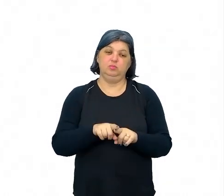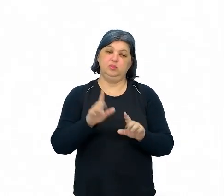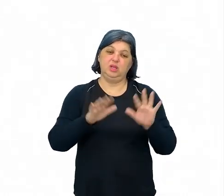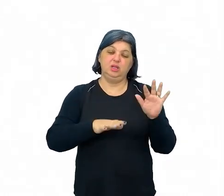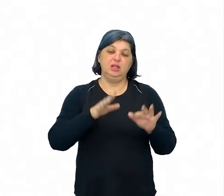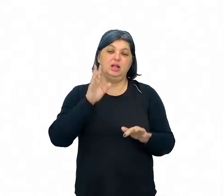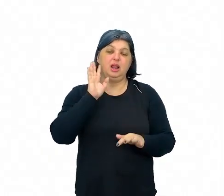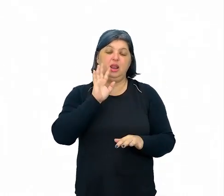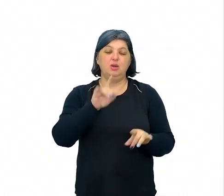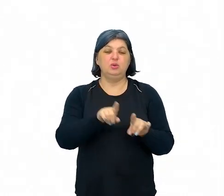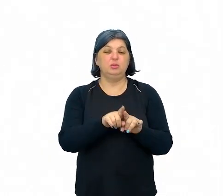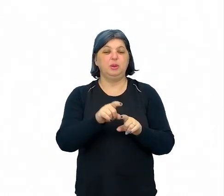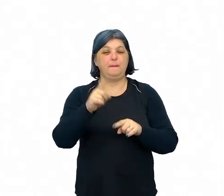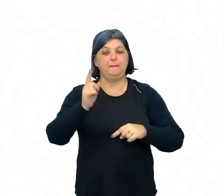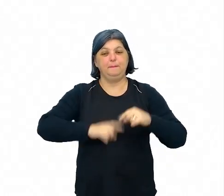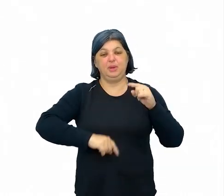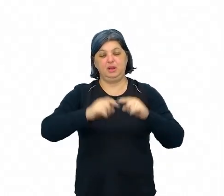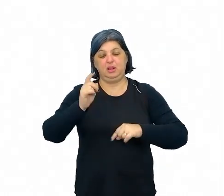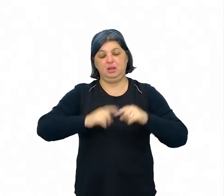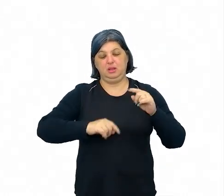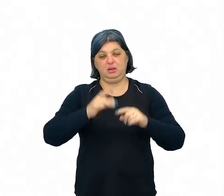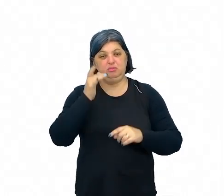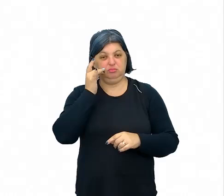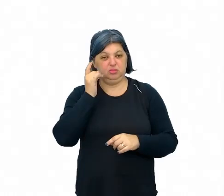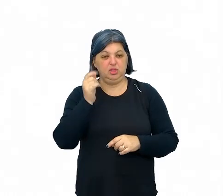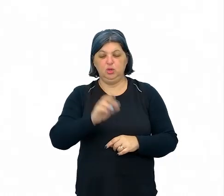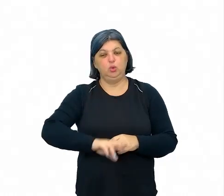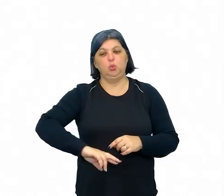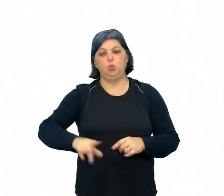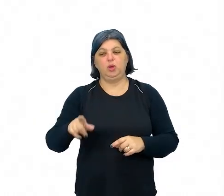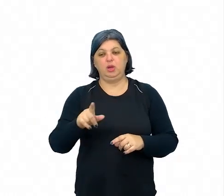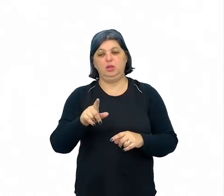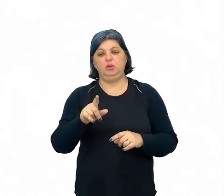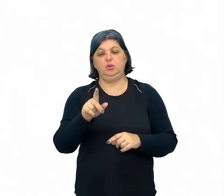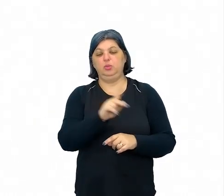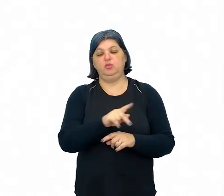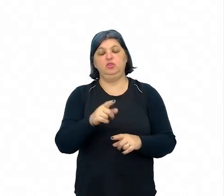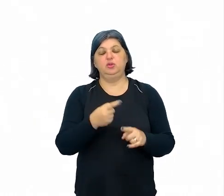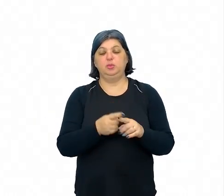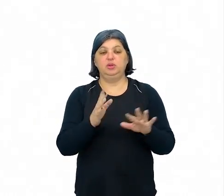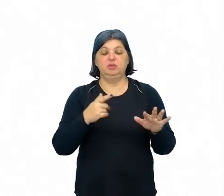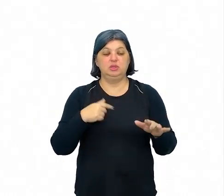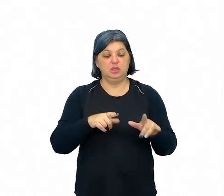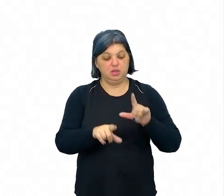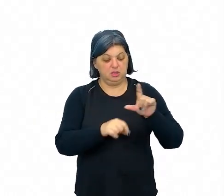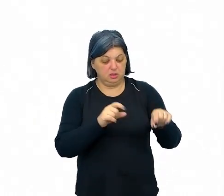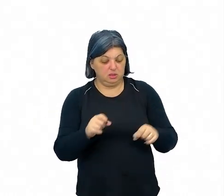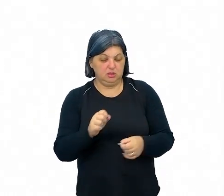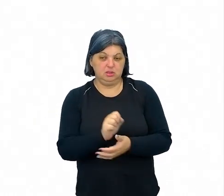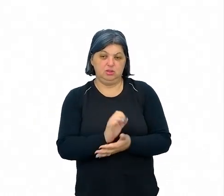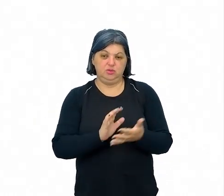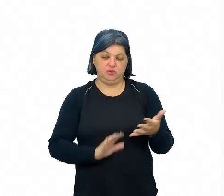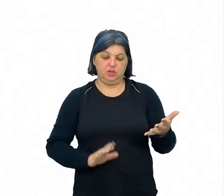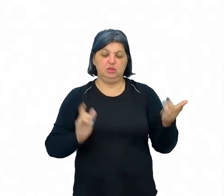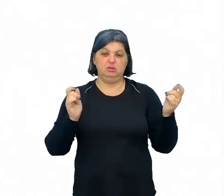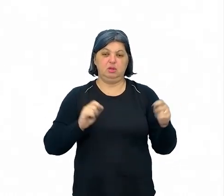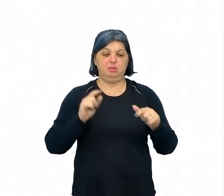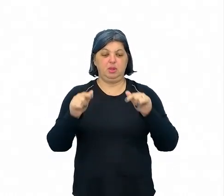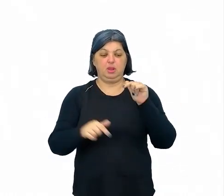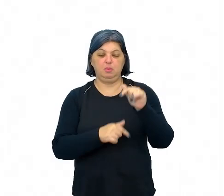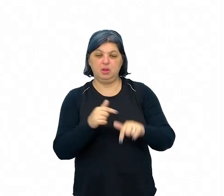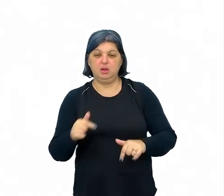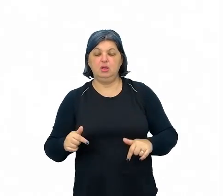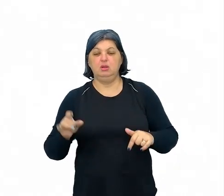bacana fazer através do material, né, do professor, né, para depois a gente poder selecionar as atividades que eu vou trabalhar